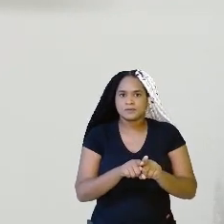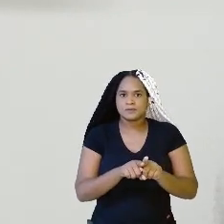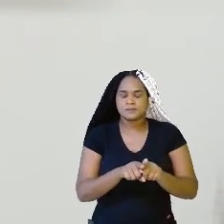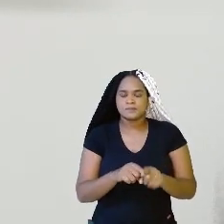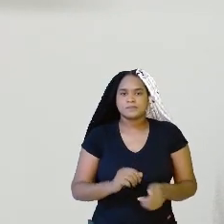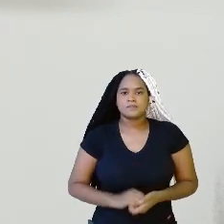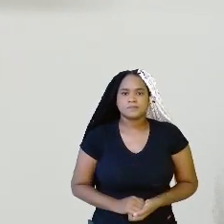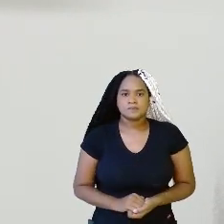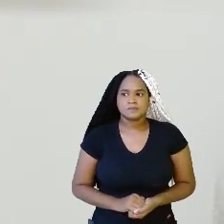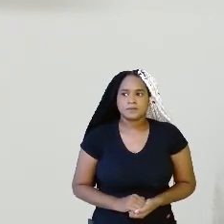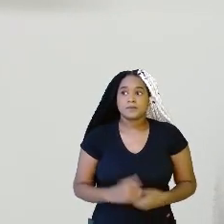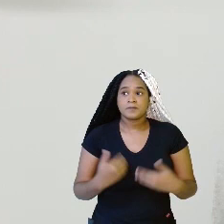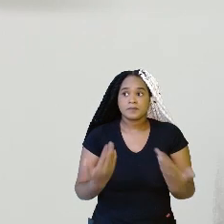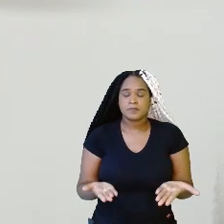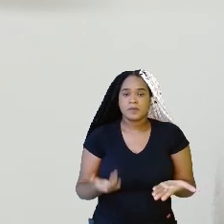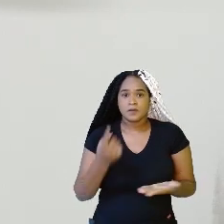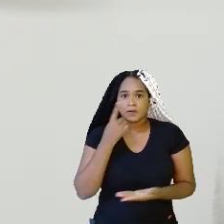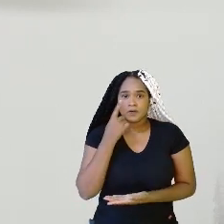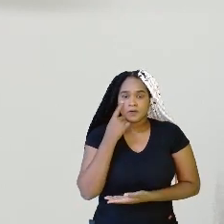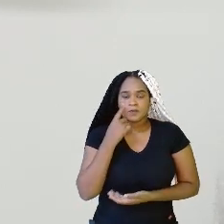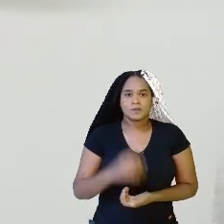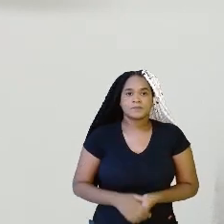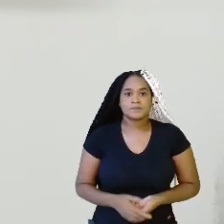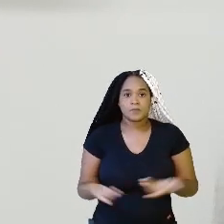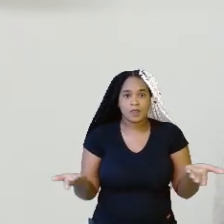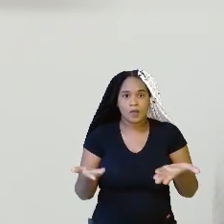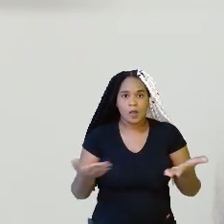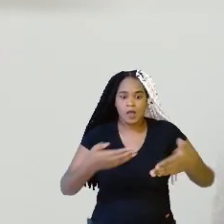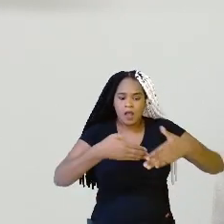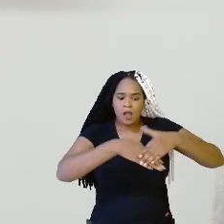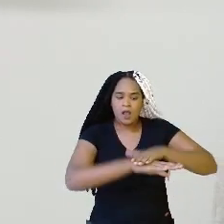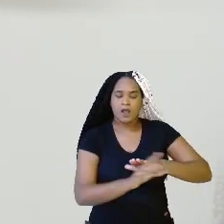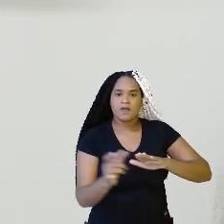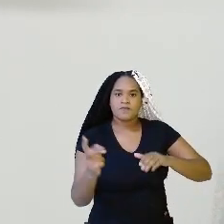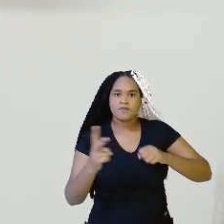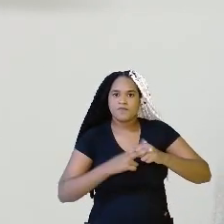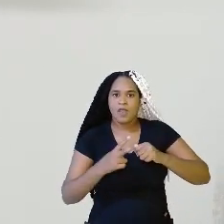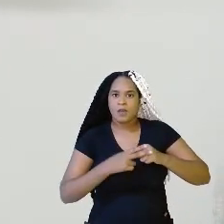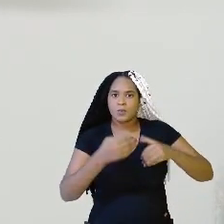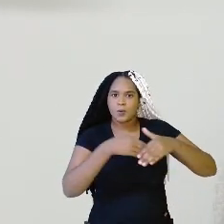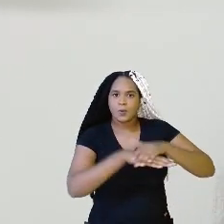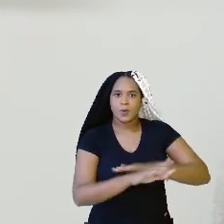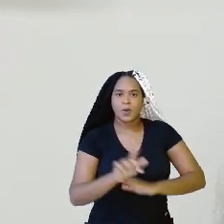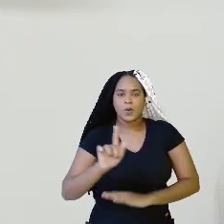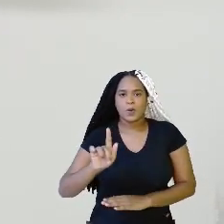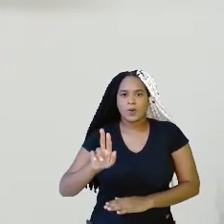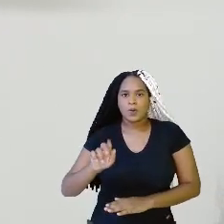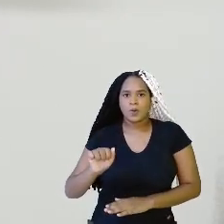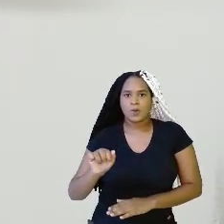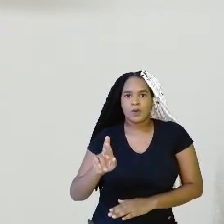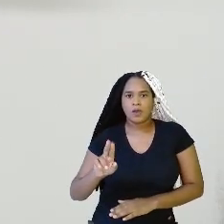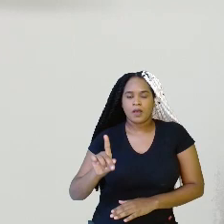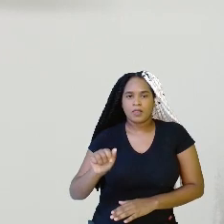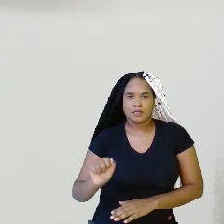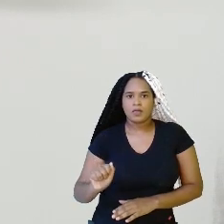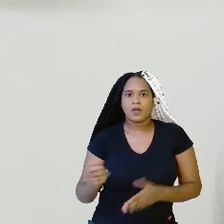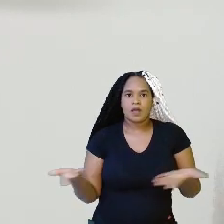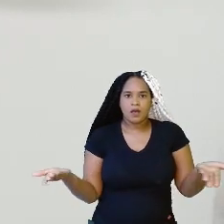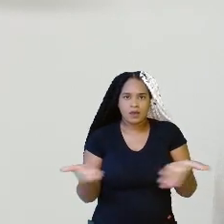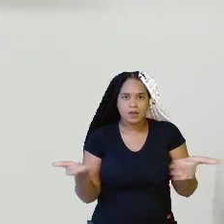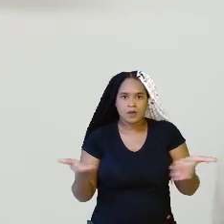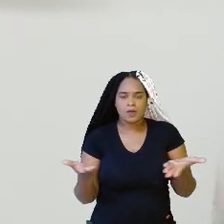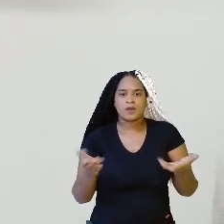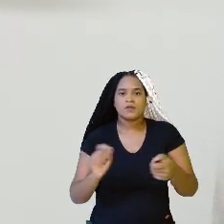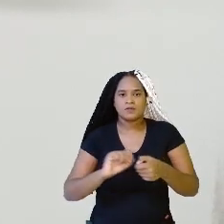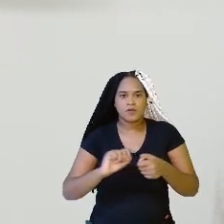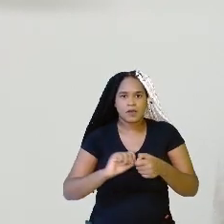conjugado. Aí eu peguei o verbo guardar, que estão nos exemplos anteriores, e novamente conjugamos. Isso